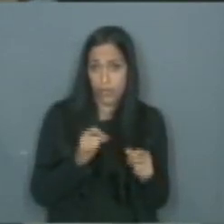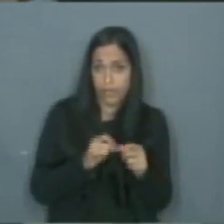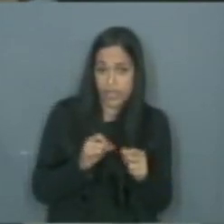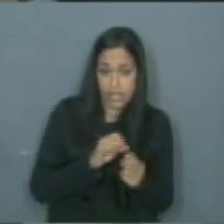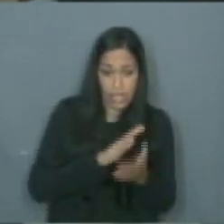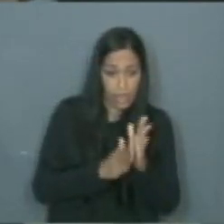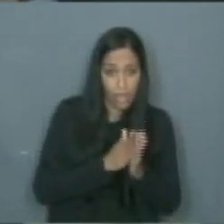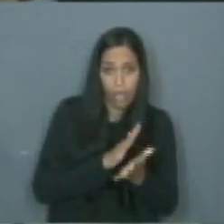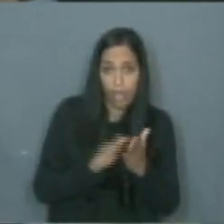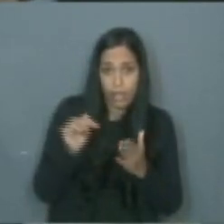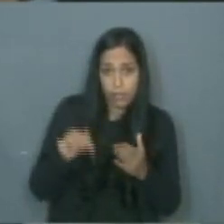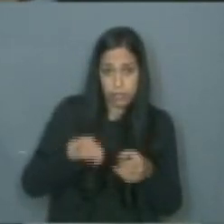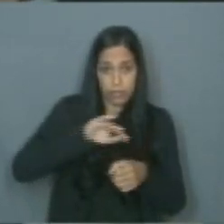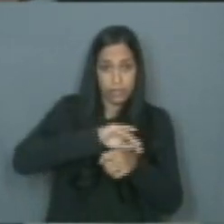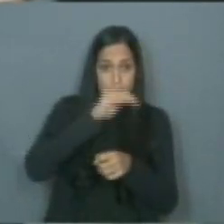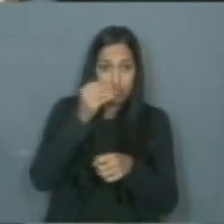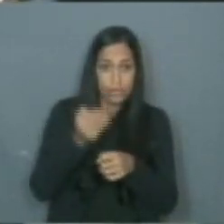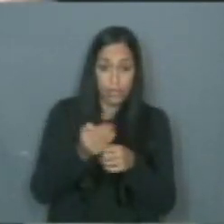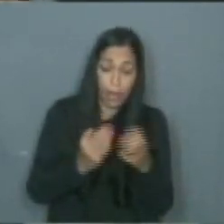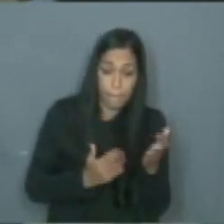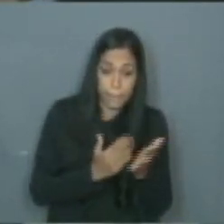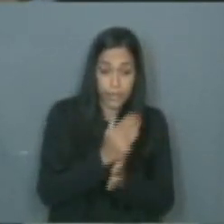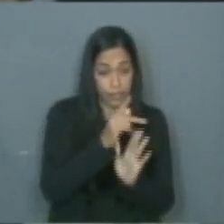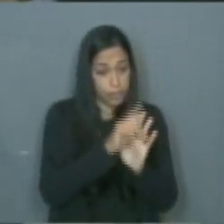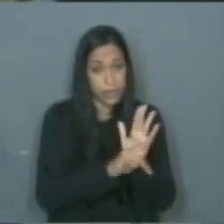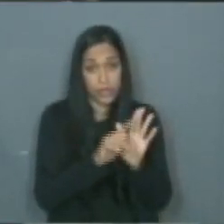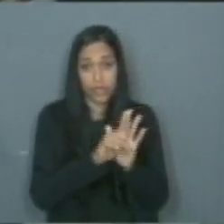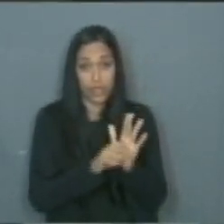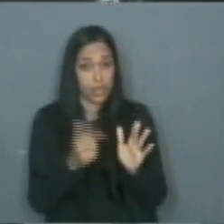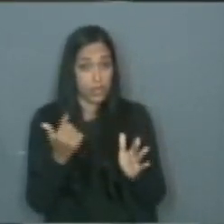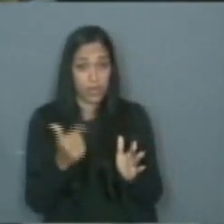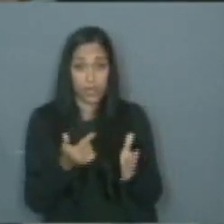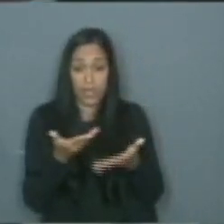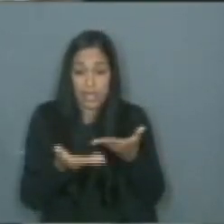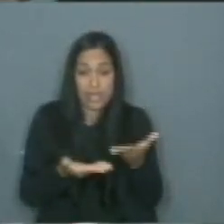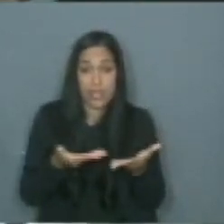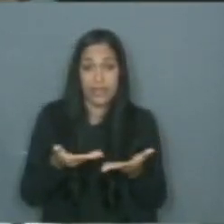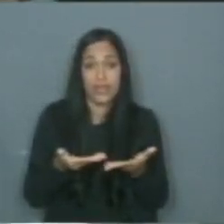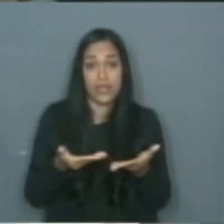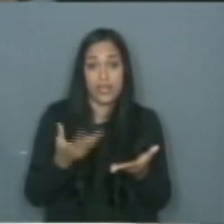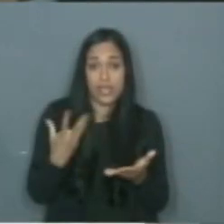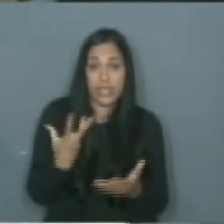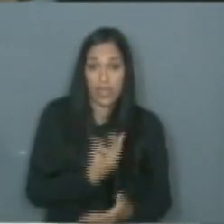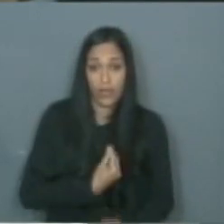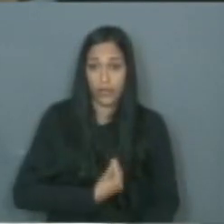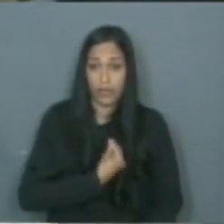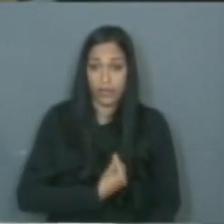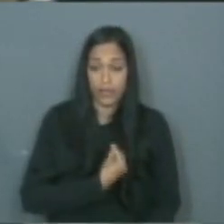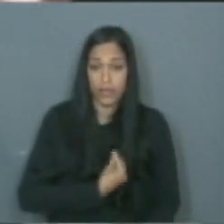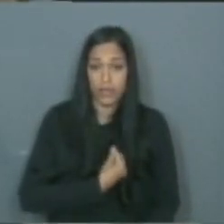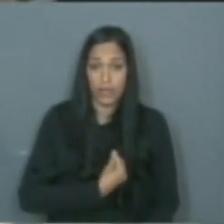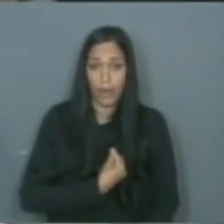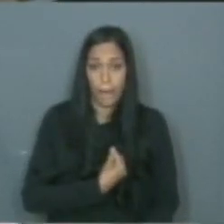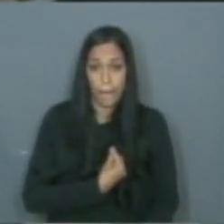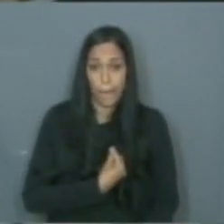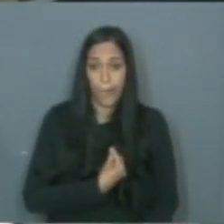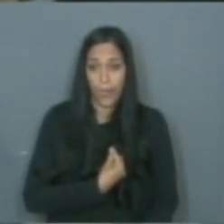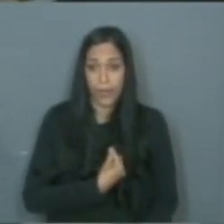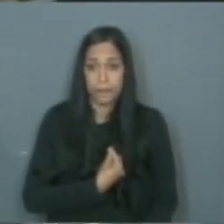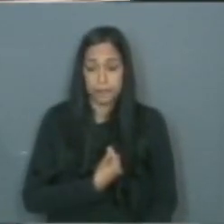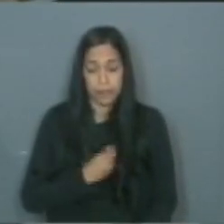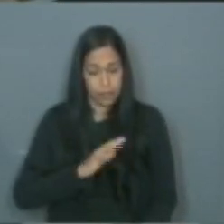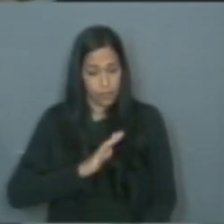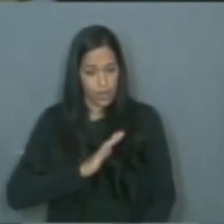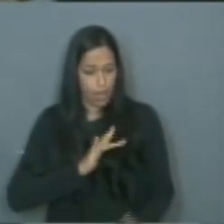Câmara Municipal. Aprovar um projeto que não tem serventia nenhum, projeto que salva vidas, é um absurdo,